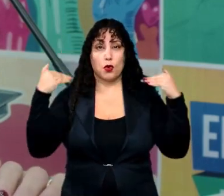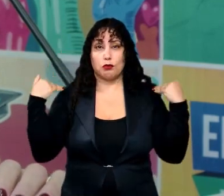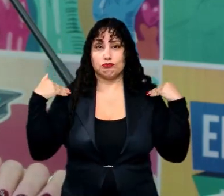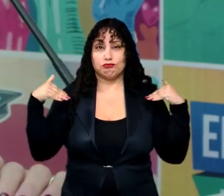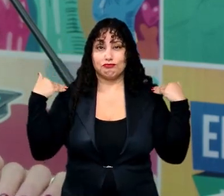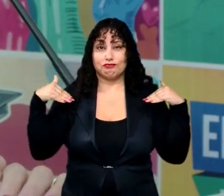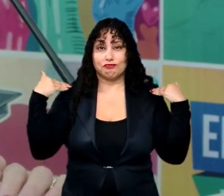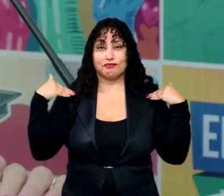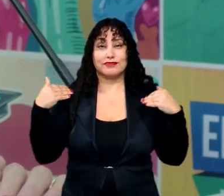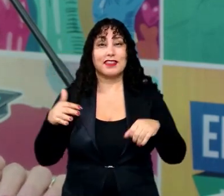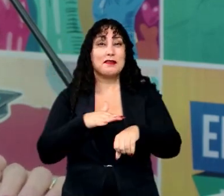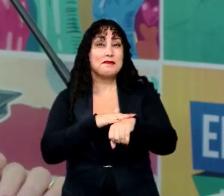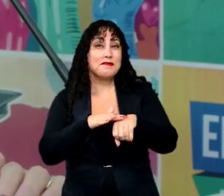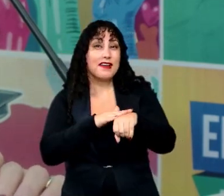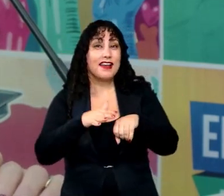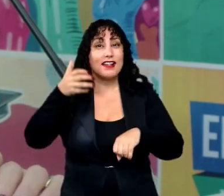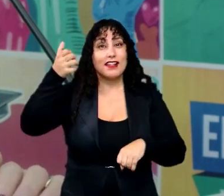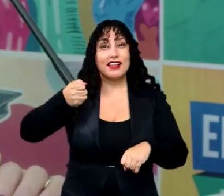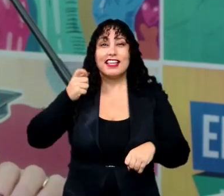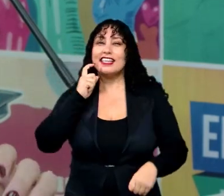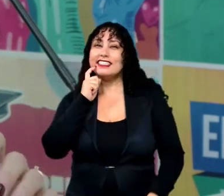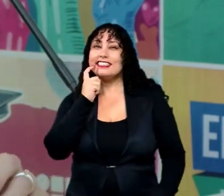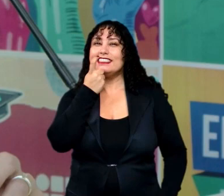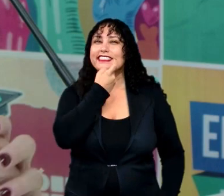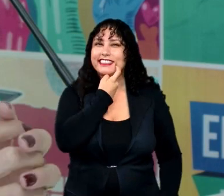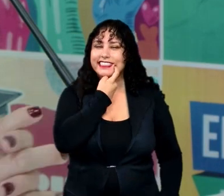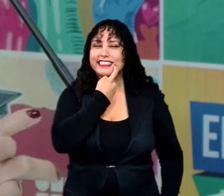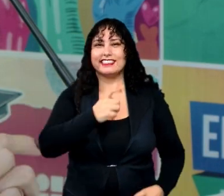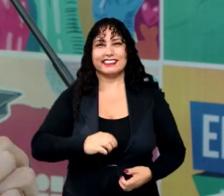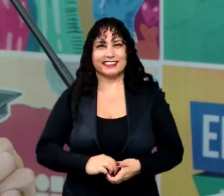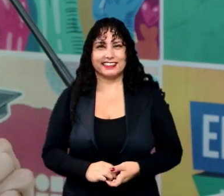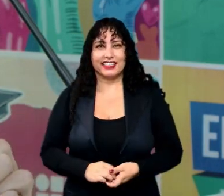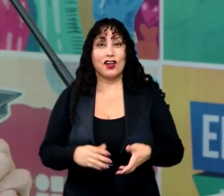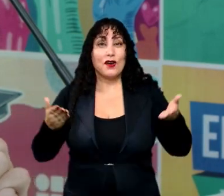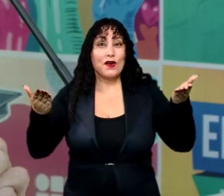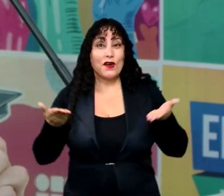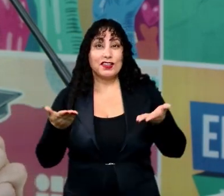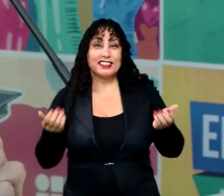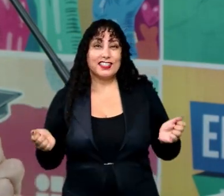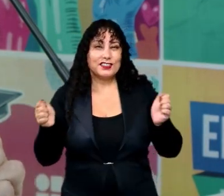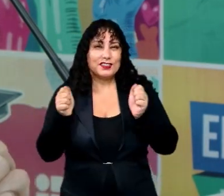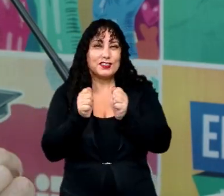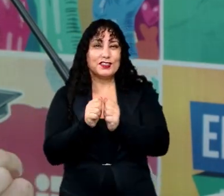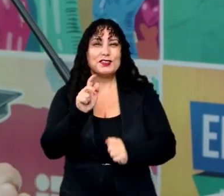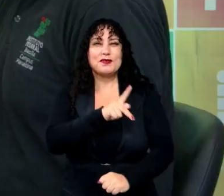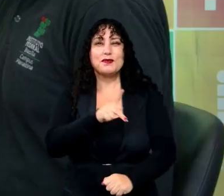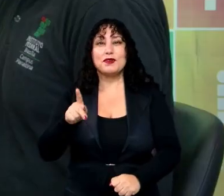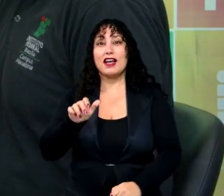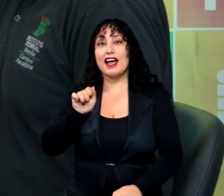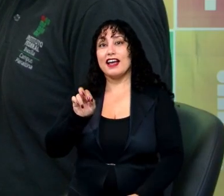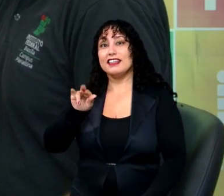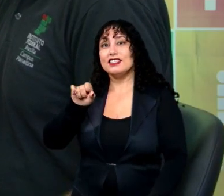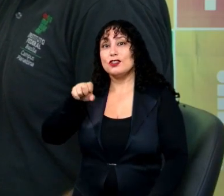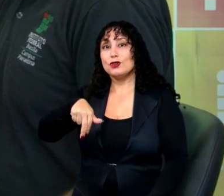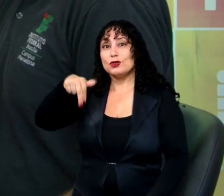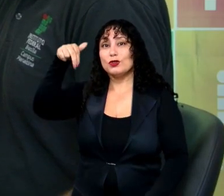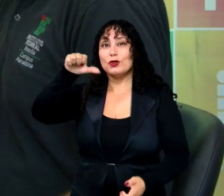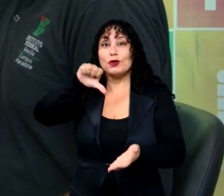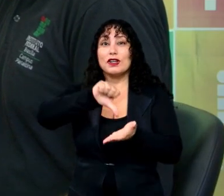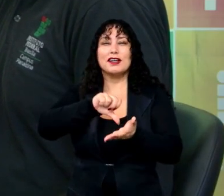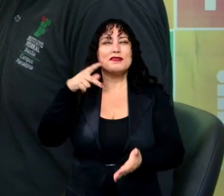ombros pele clara e uso o aparelho ortodôntico e hoje está com a gente o professor Adilson do Campus